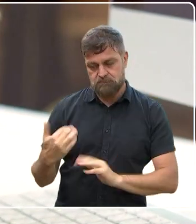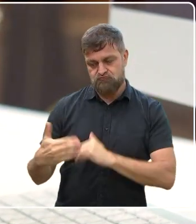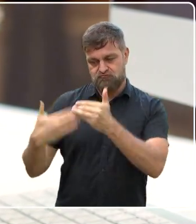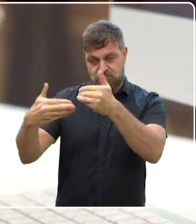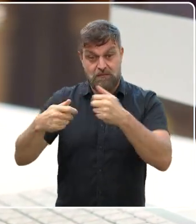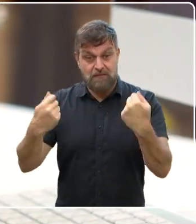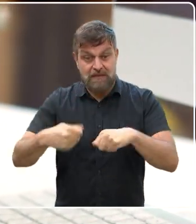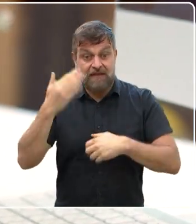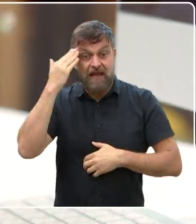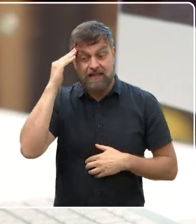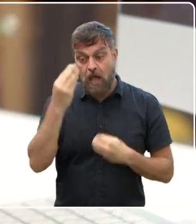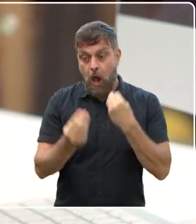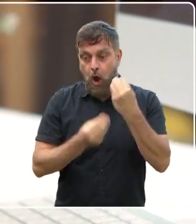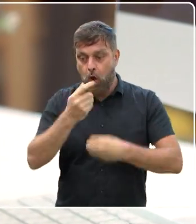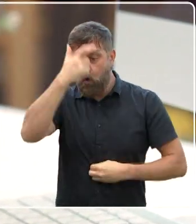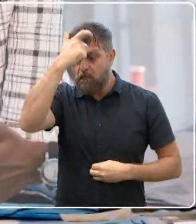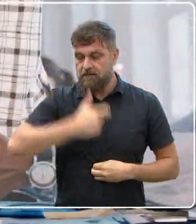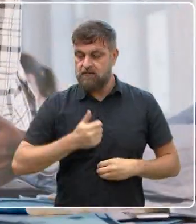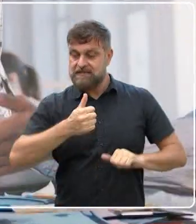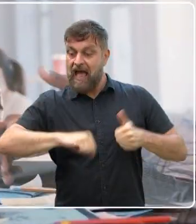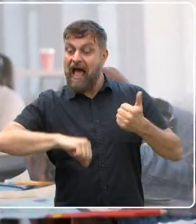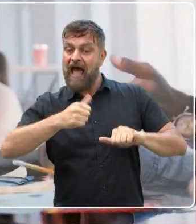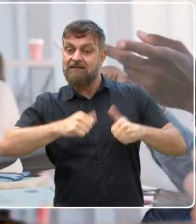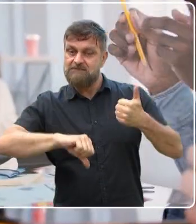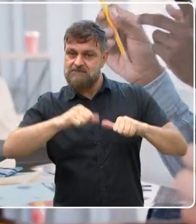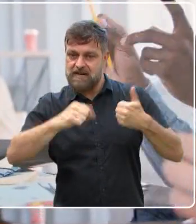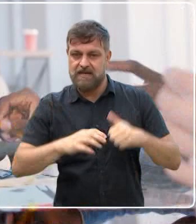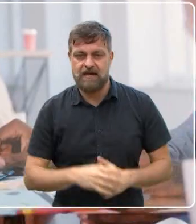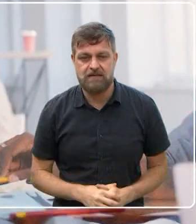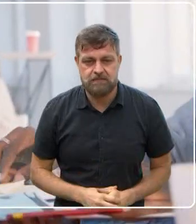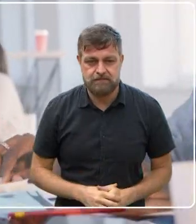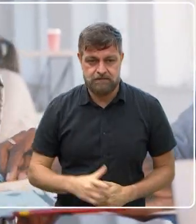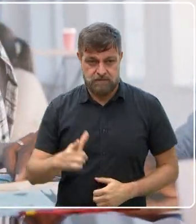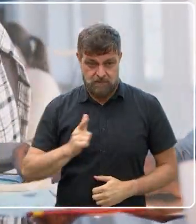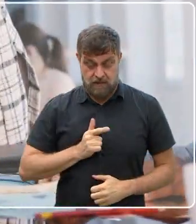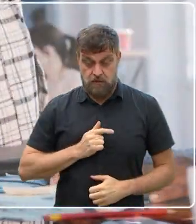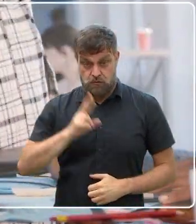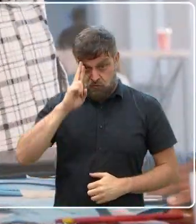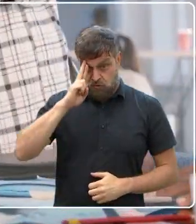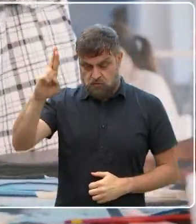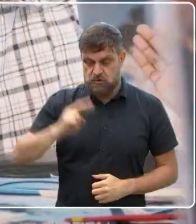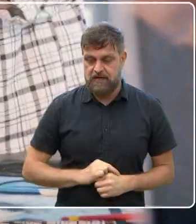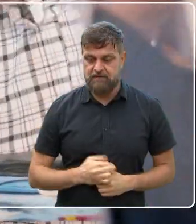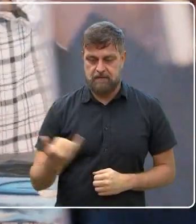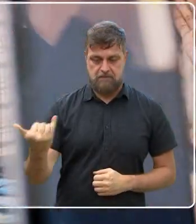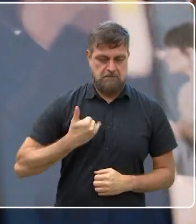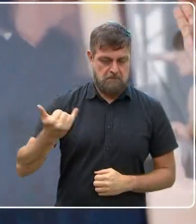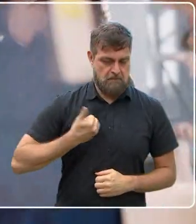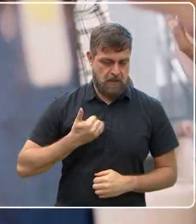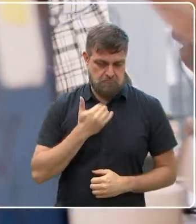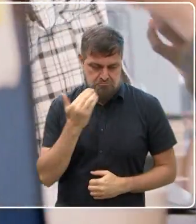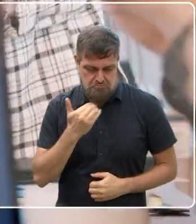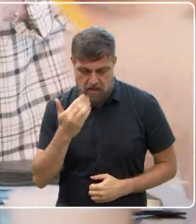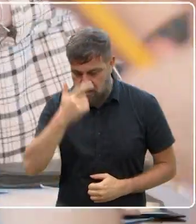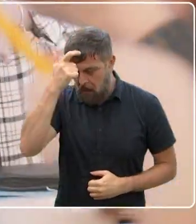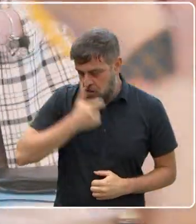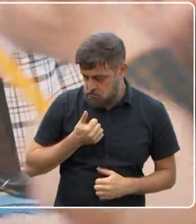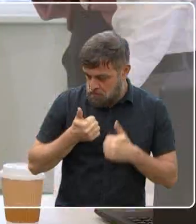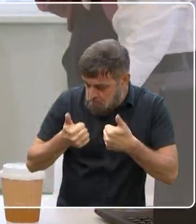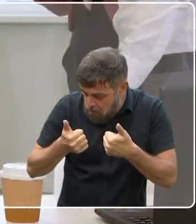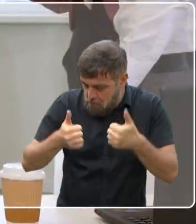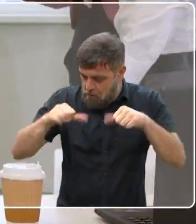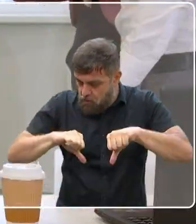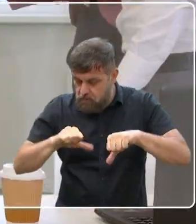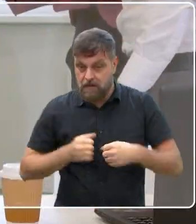preciso conseguir entender como você é avaliado como profissional. Mesmo que seu chefe não te dê um retorno sobre o seu